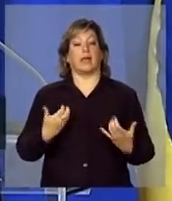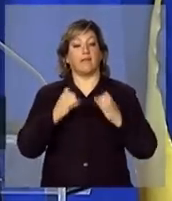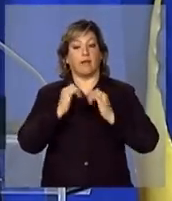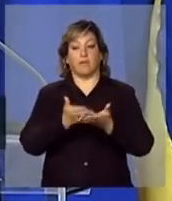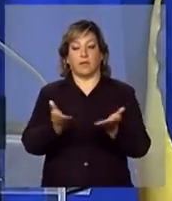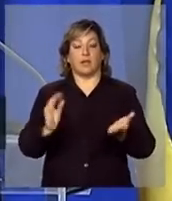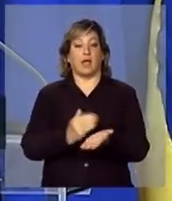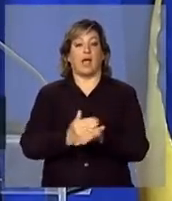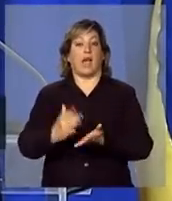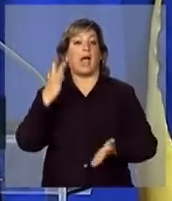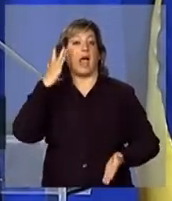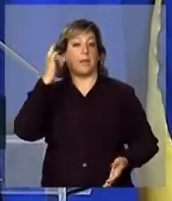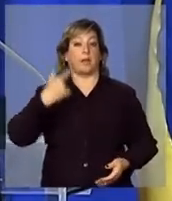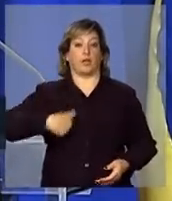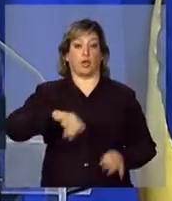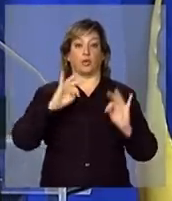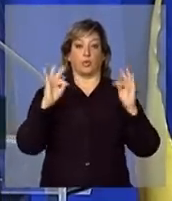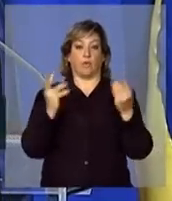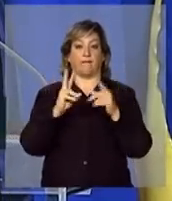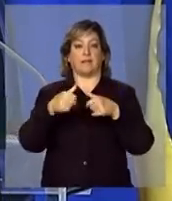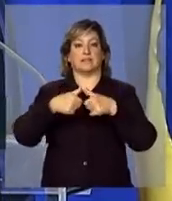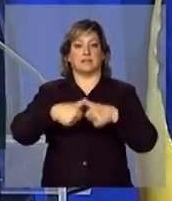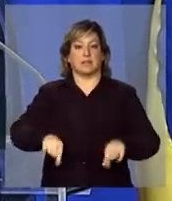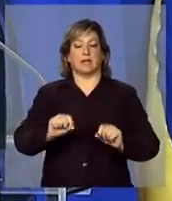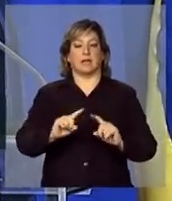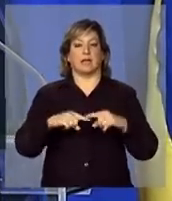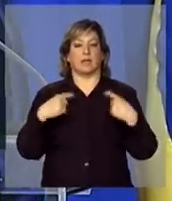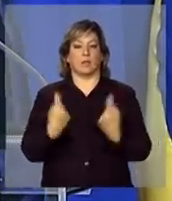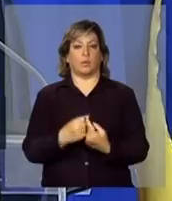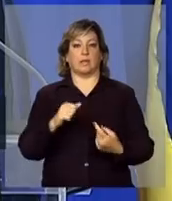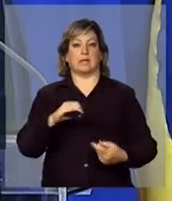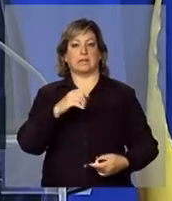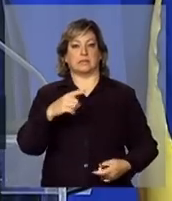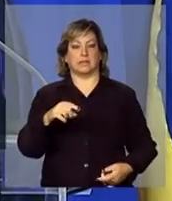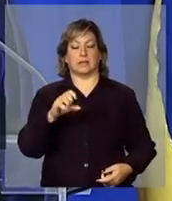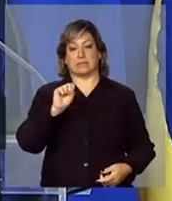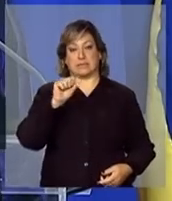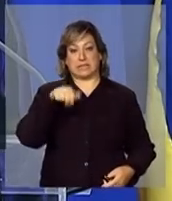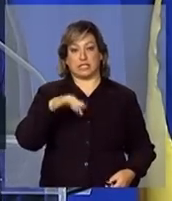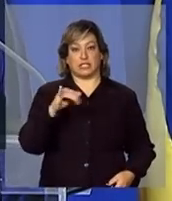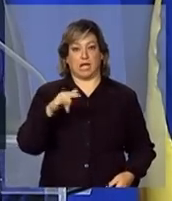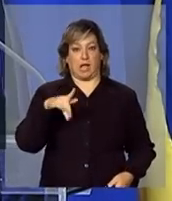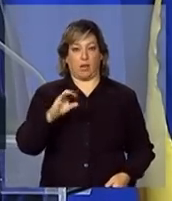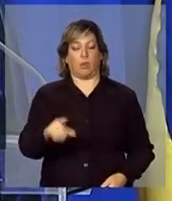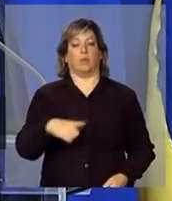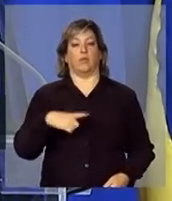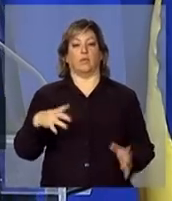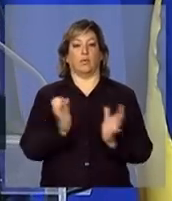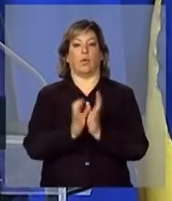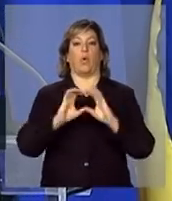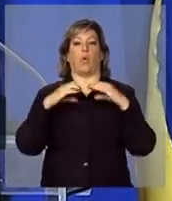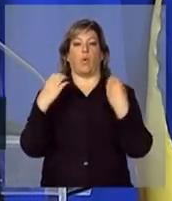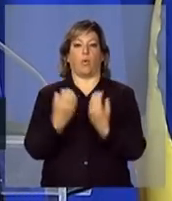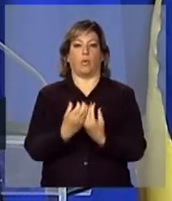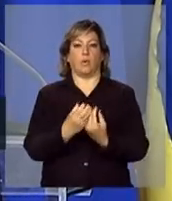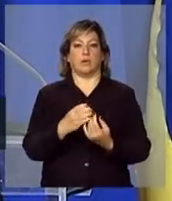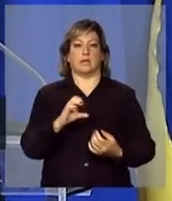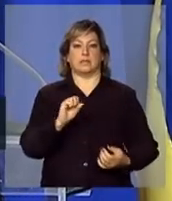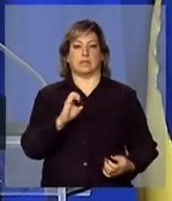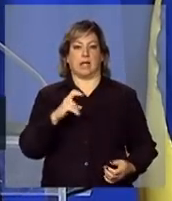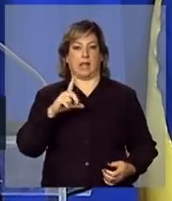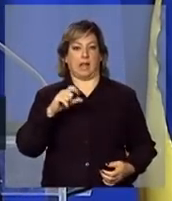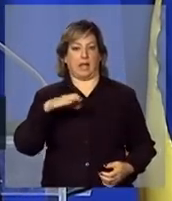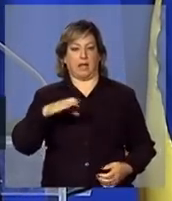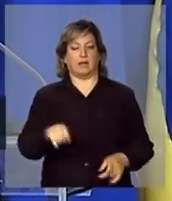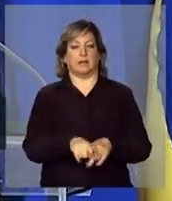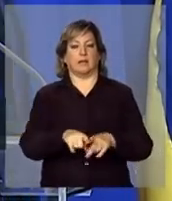amanhã nós estaremos todos na reunião em Santiago, para a cúpula CELAC União Europeia. Eu